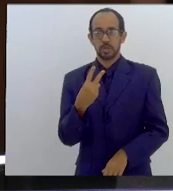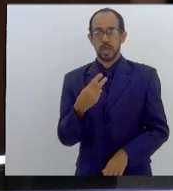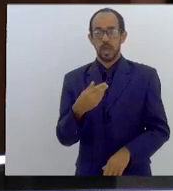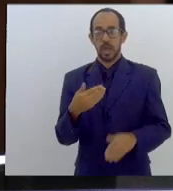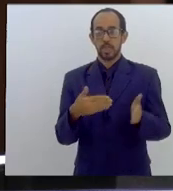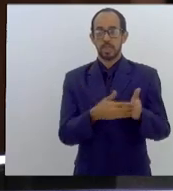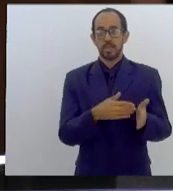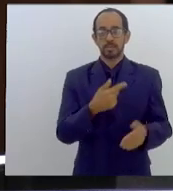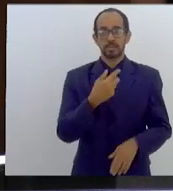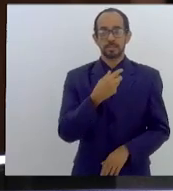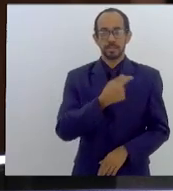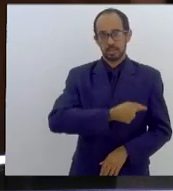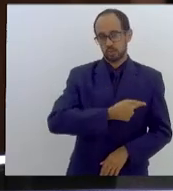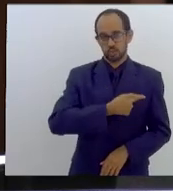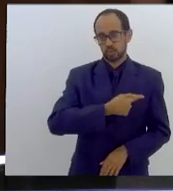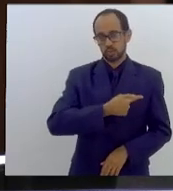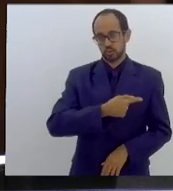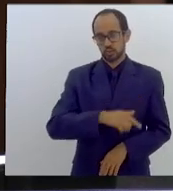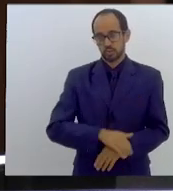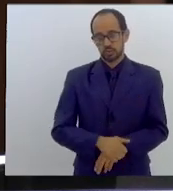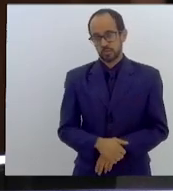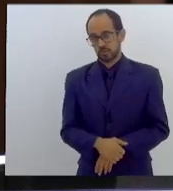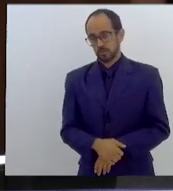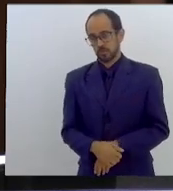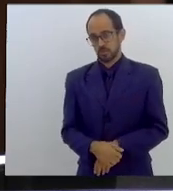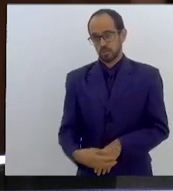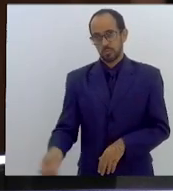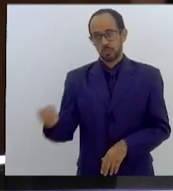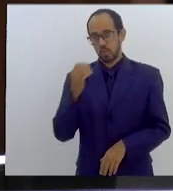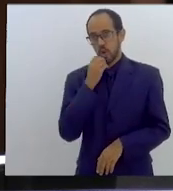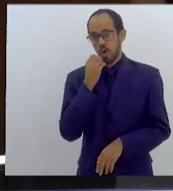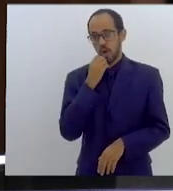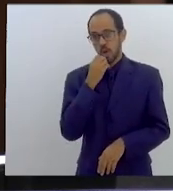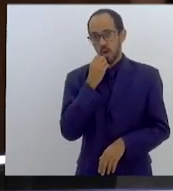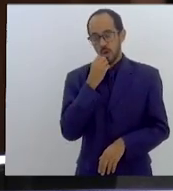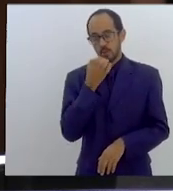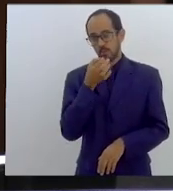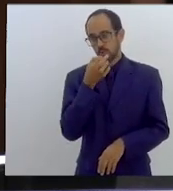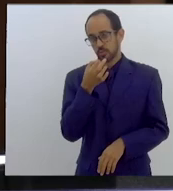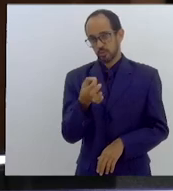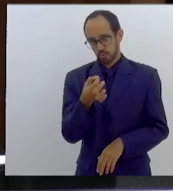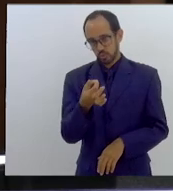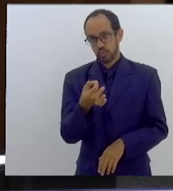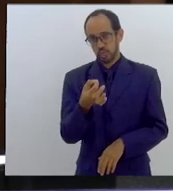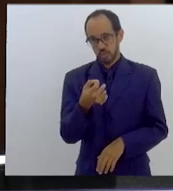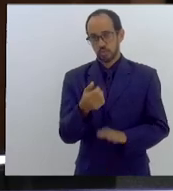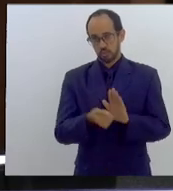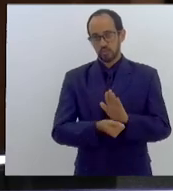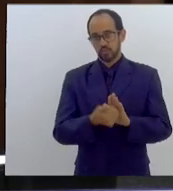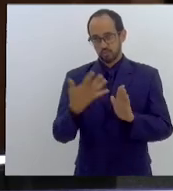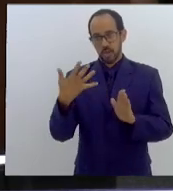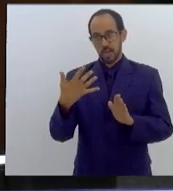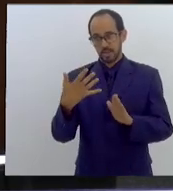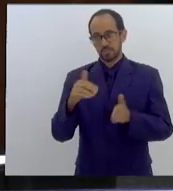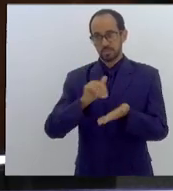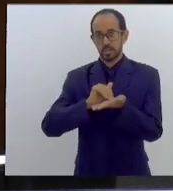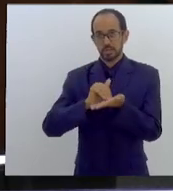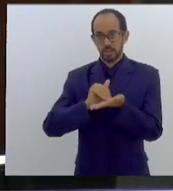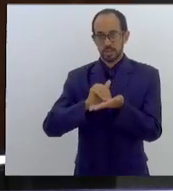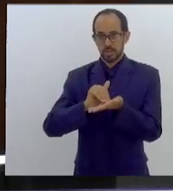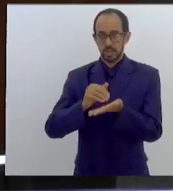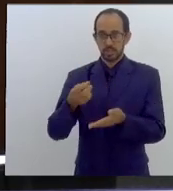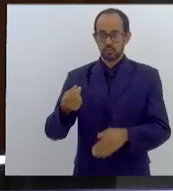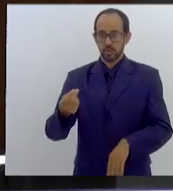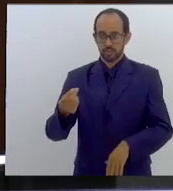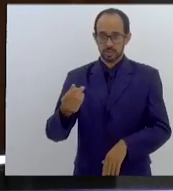de 2 a 7. E, evidentemente, foram sugeridas, muitas delas, pela Secretaria de